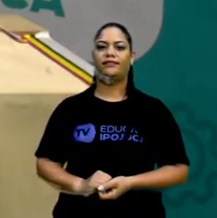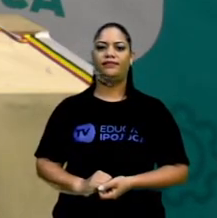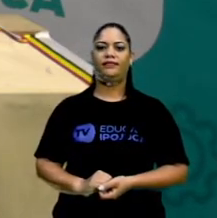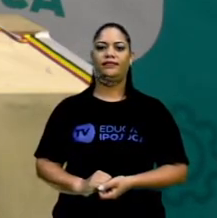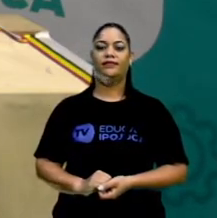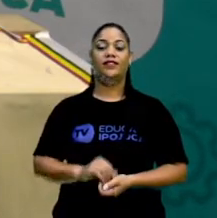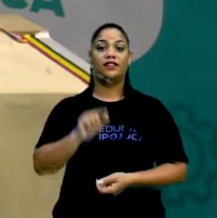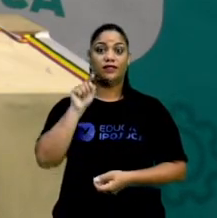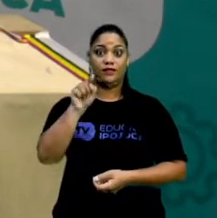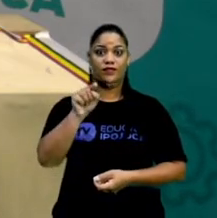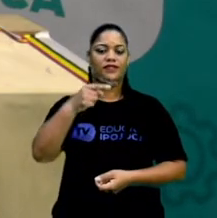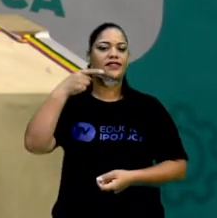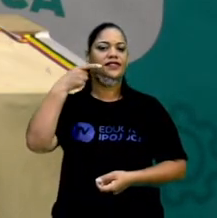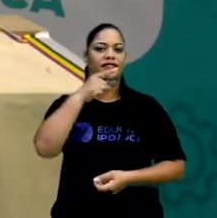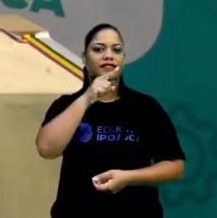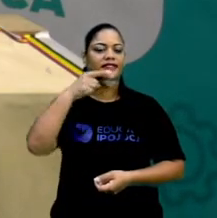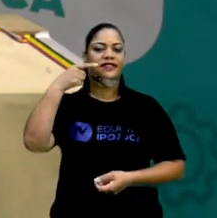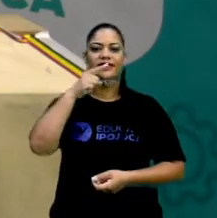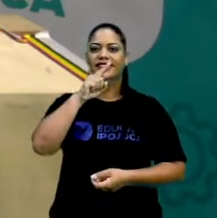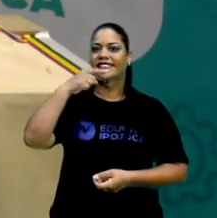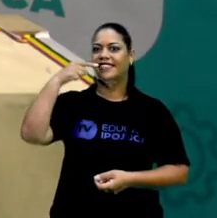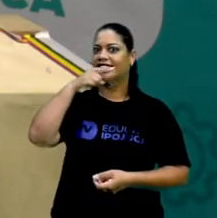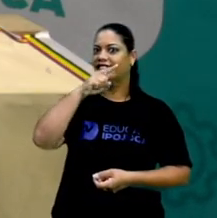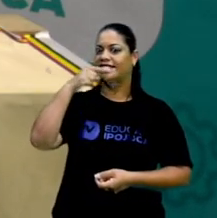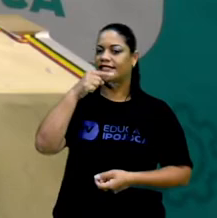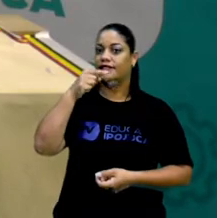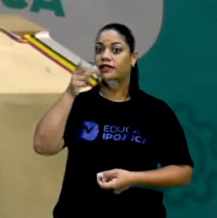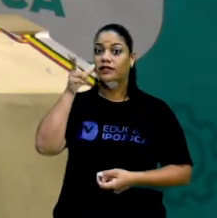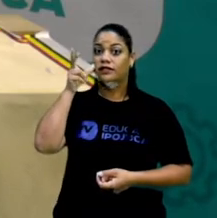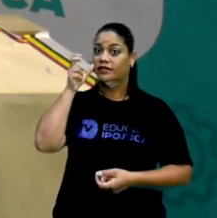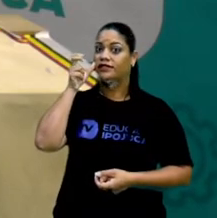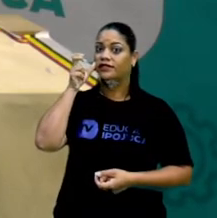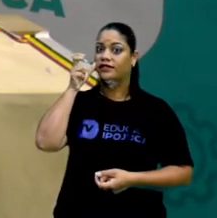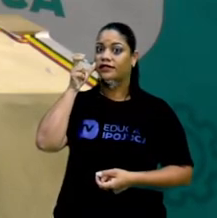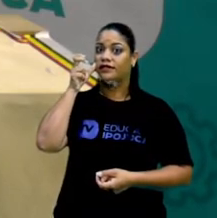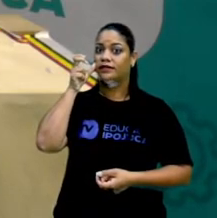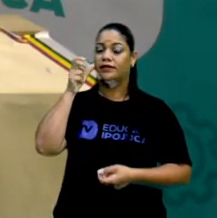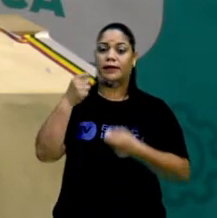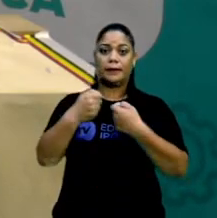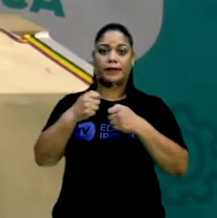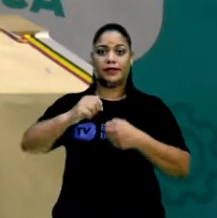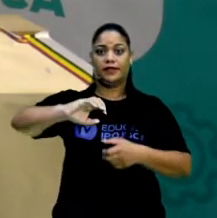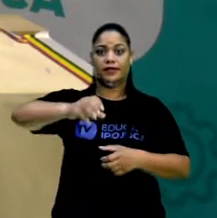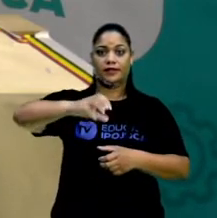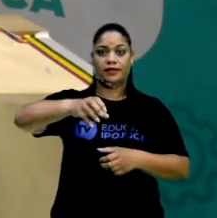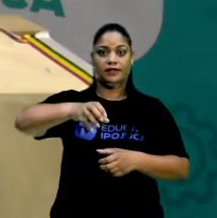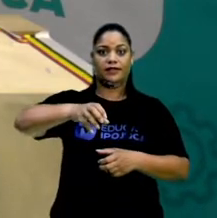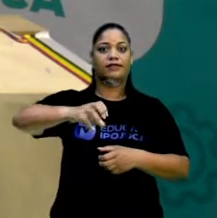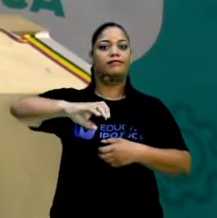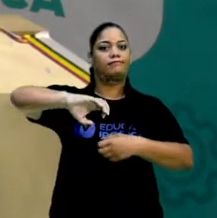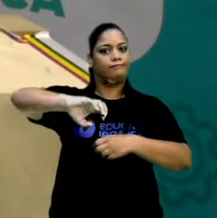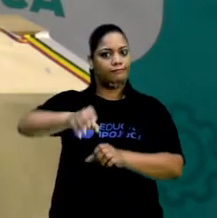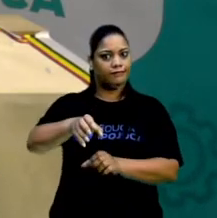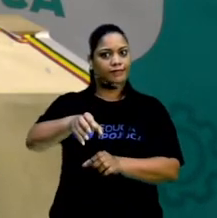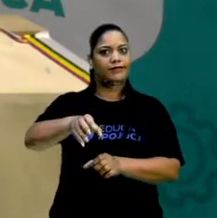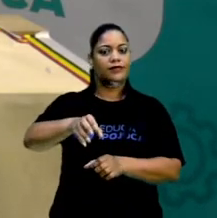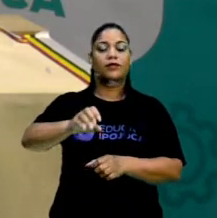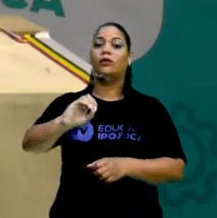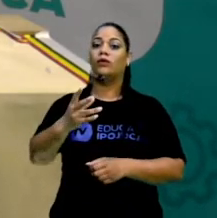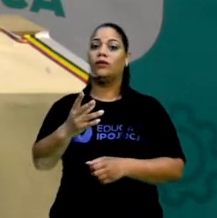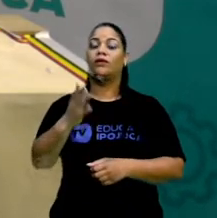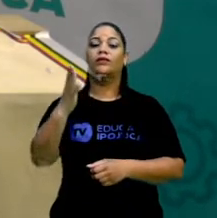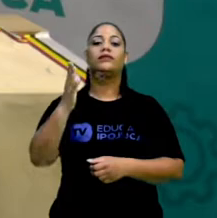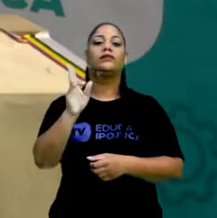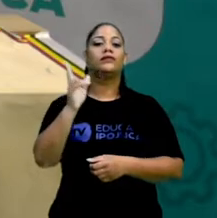Quando for escovar os dentes, muita atenção, amigo. Deixe a torneira fechada,